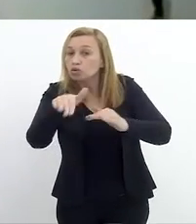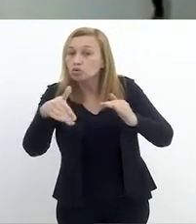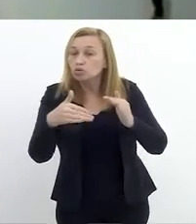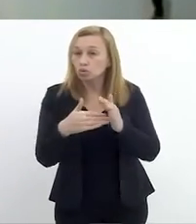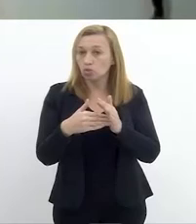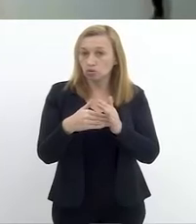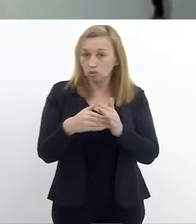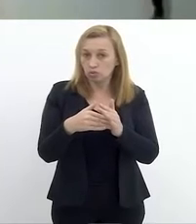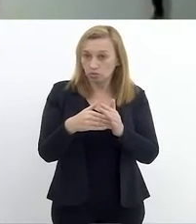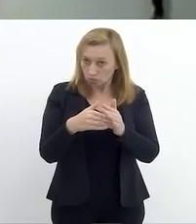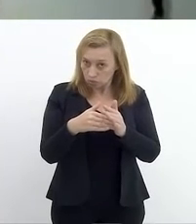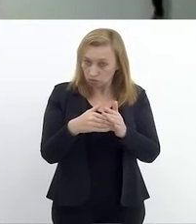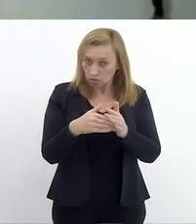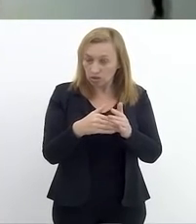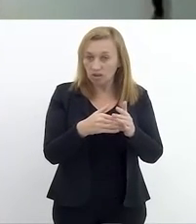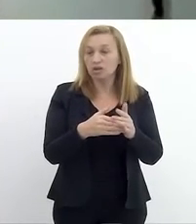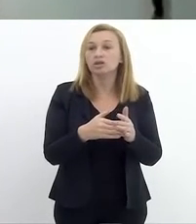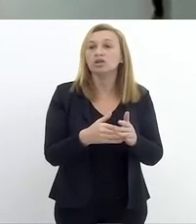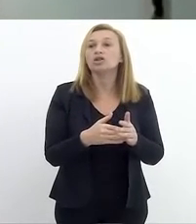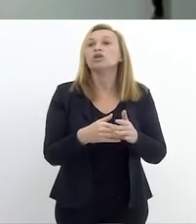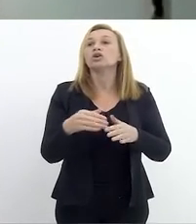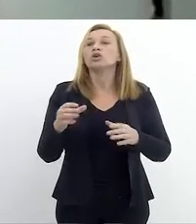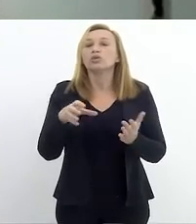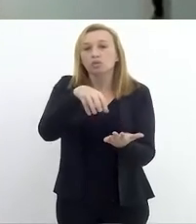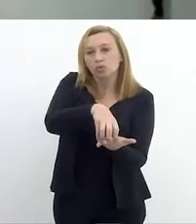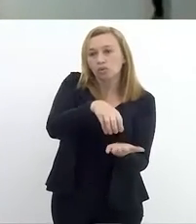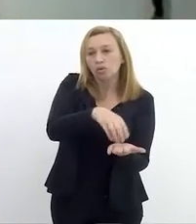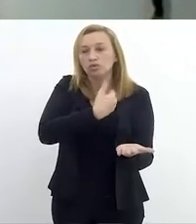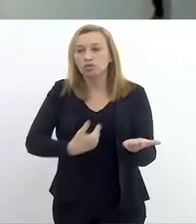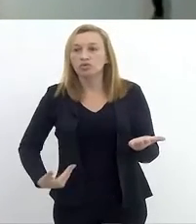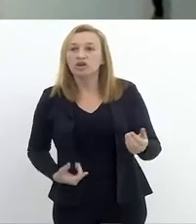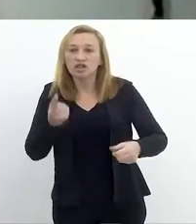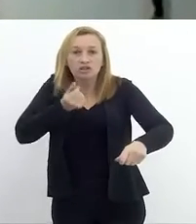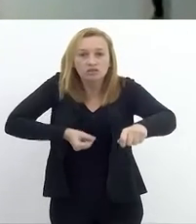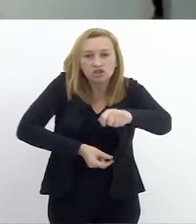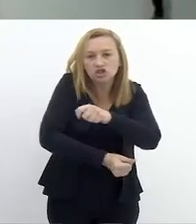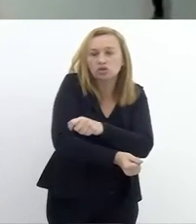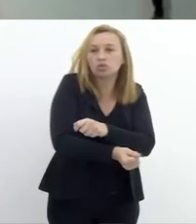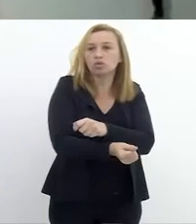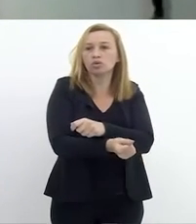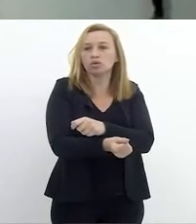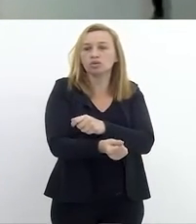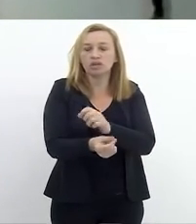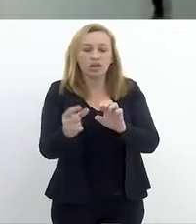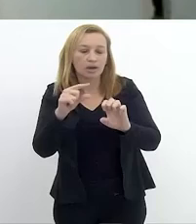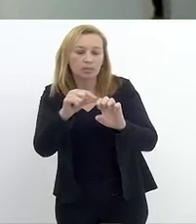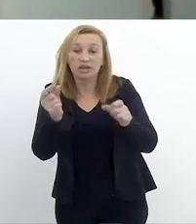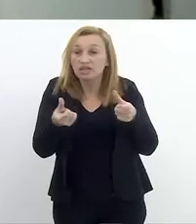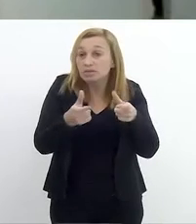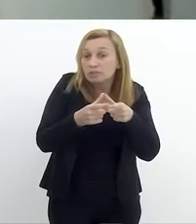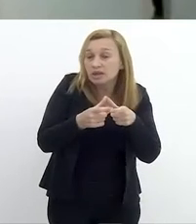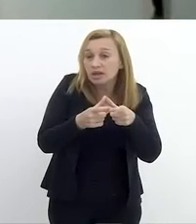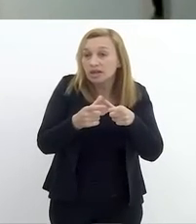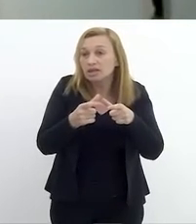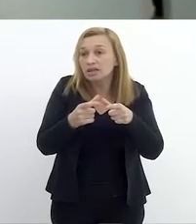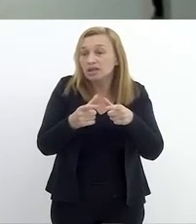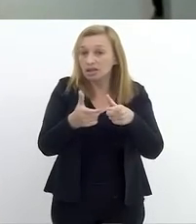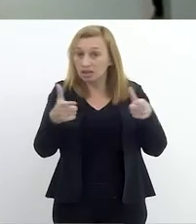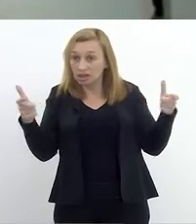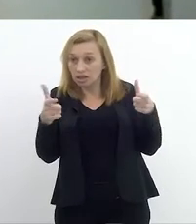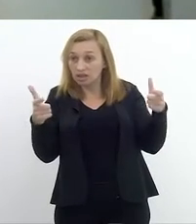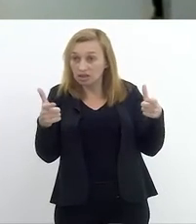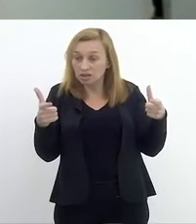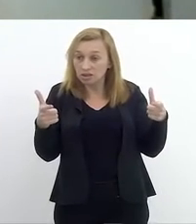É uma articulação simultânea entre todos esses atores e muitos outros, órgãos de